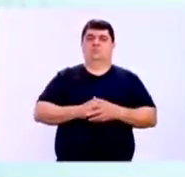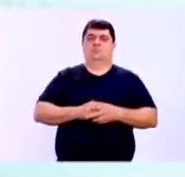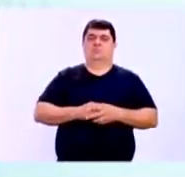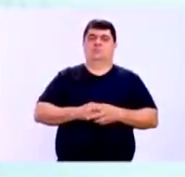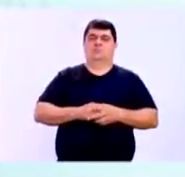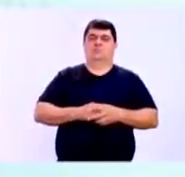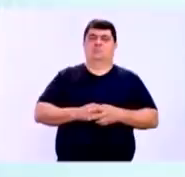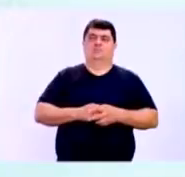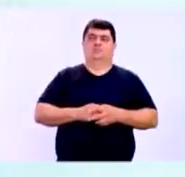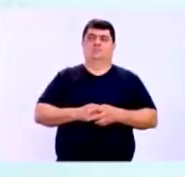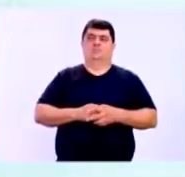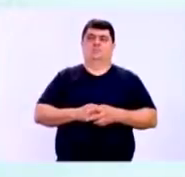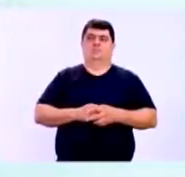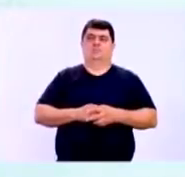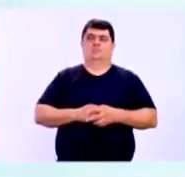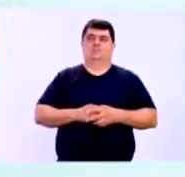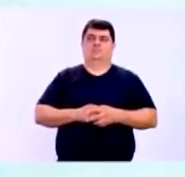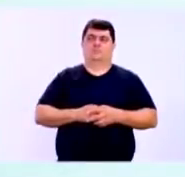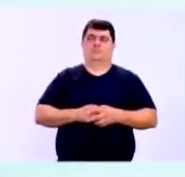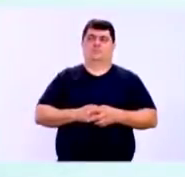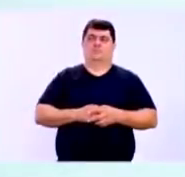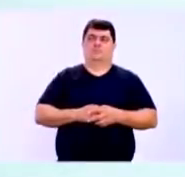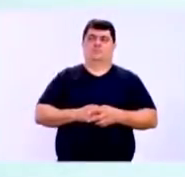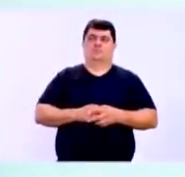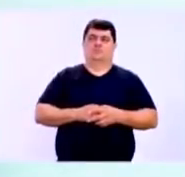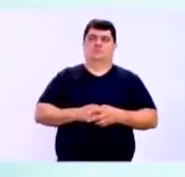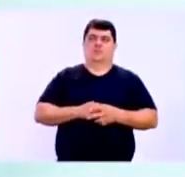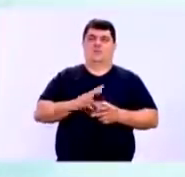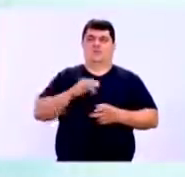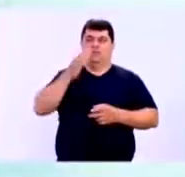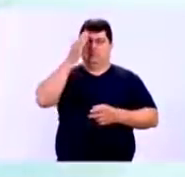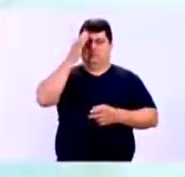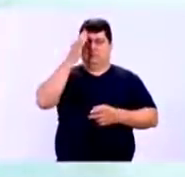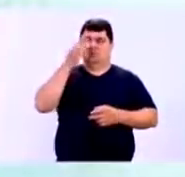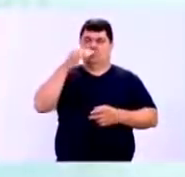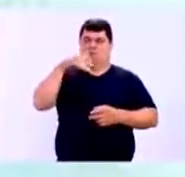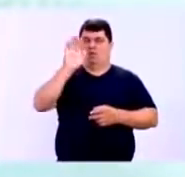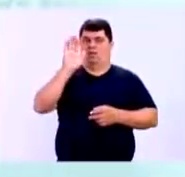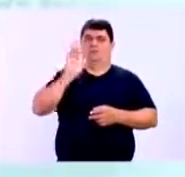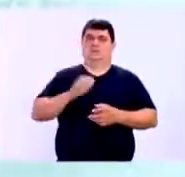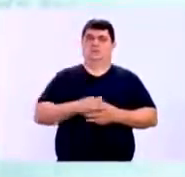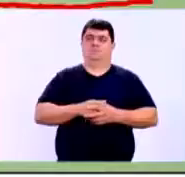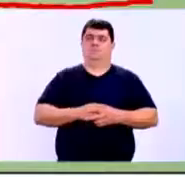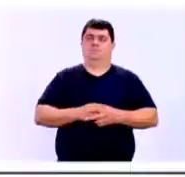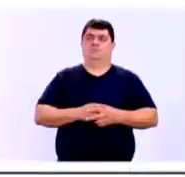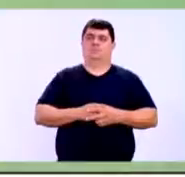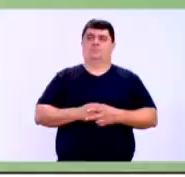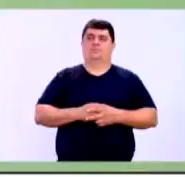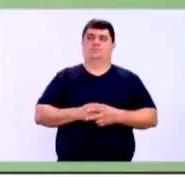sistema. Mas vamos entender um pouquinho mais. Vamos para o quadro.